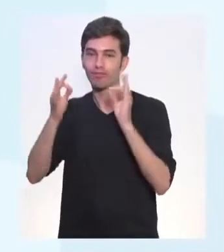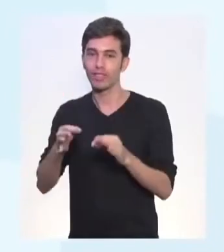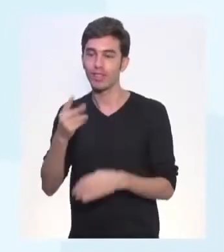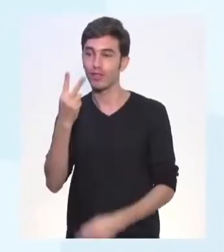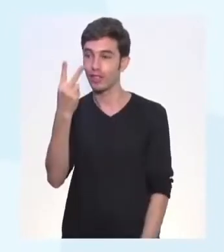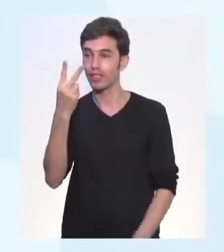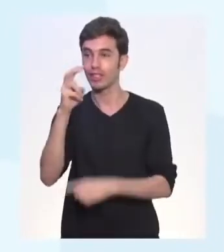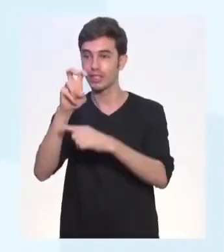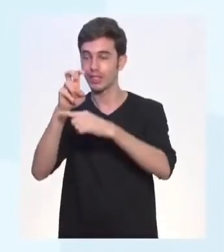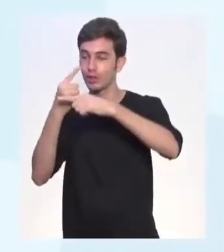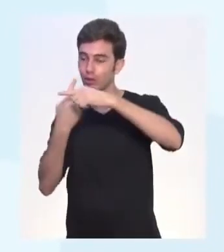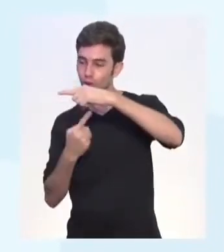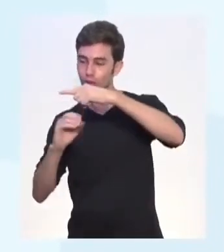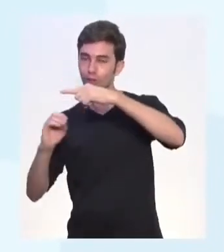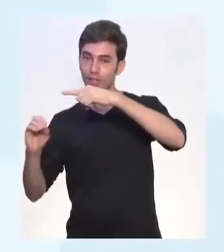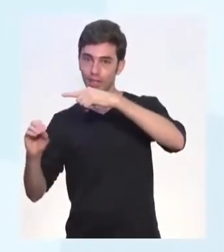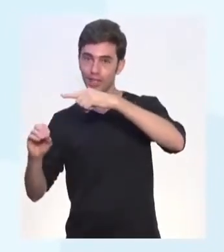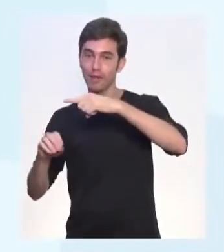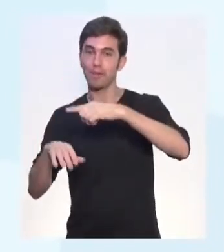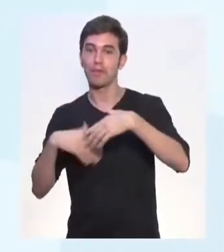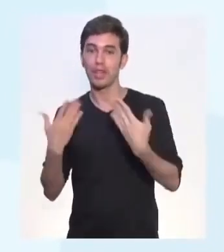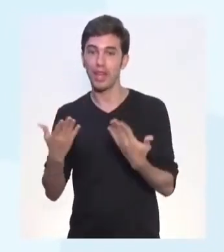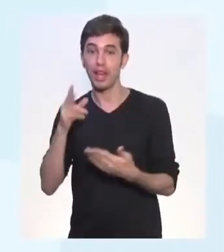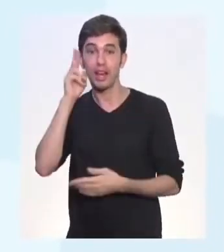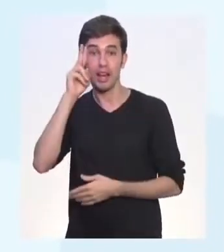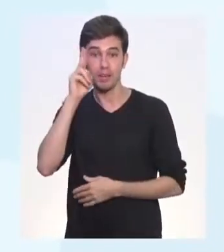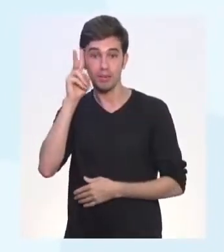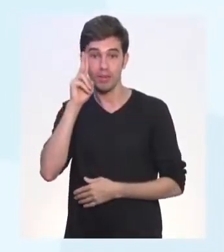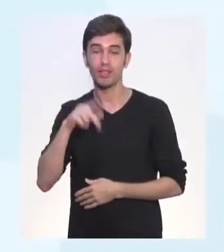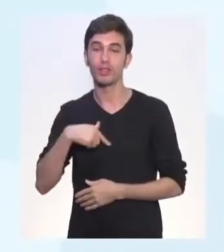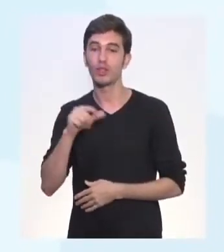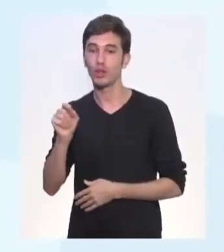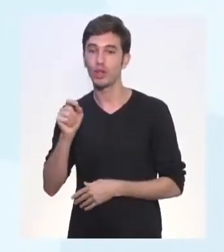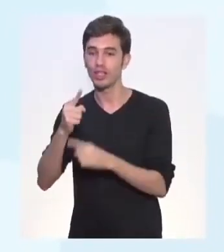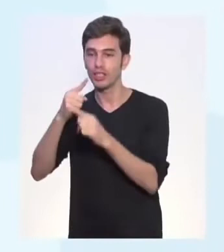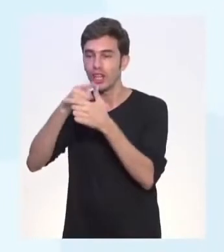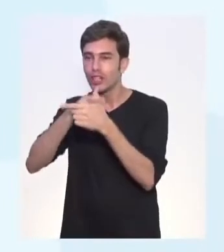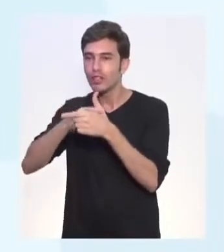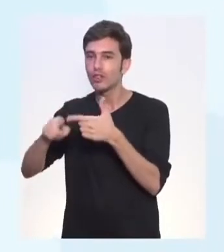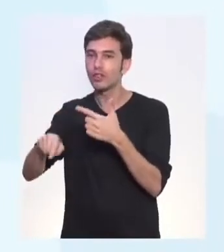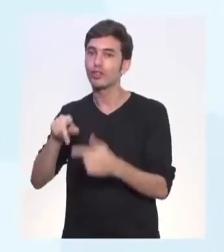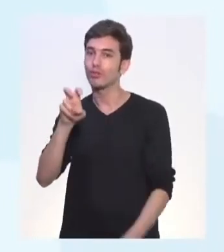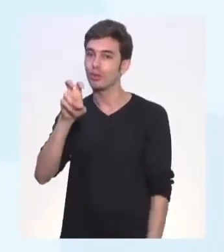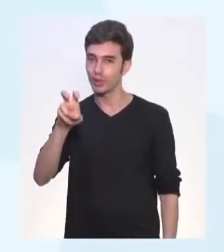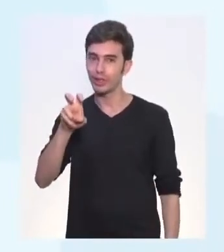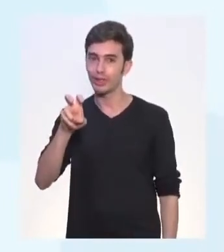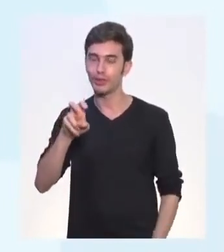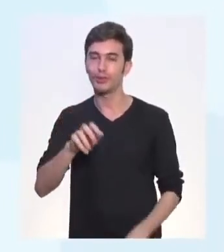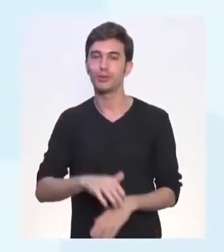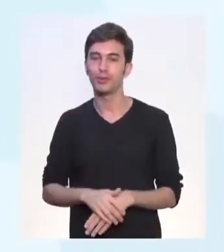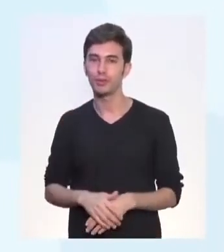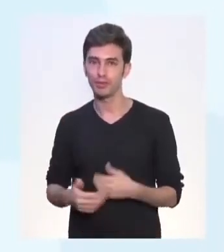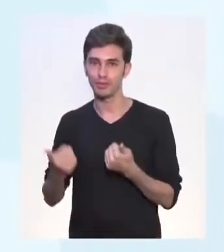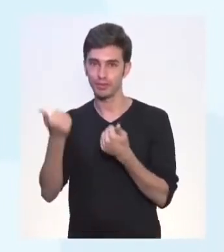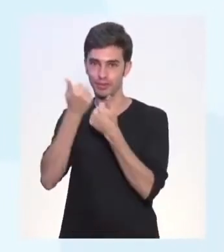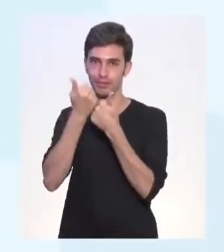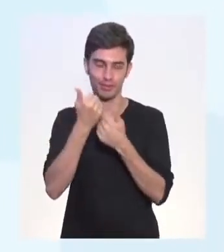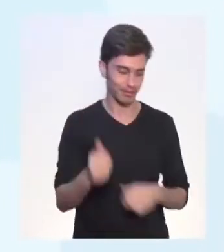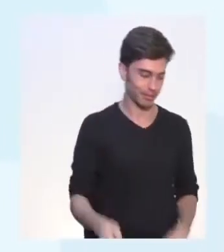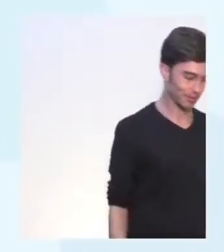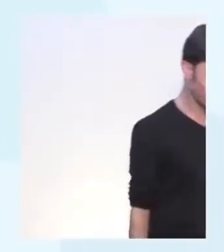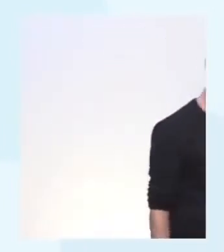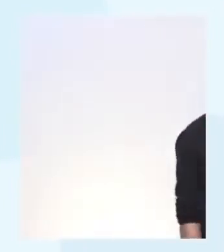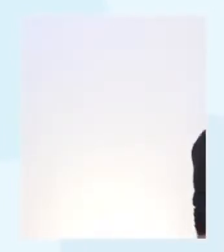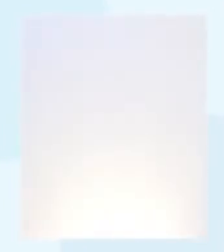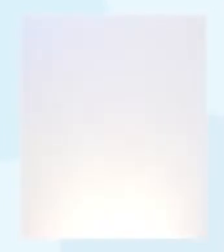25 sobre 100, tá ok? E aqui, lembrando que a gente está dividindo por quanto? Por 5. Perfeito? Exato.